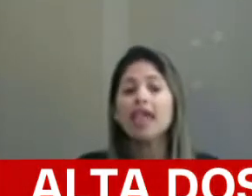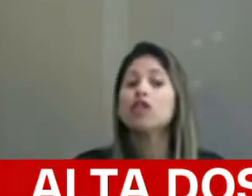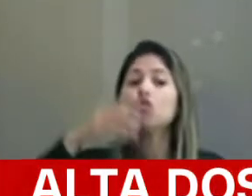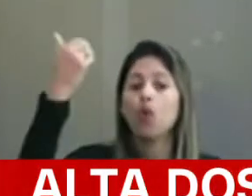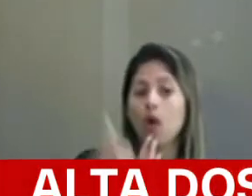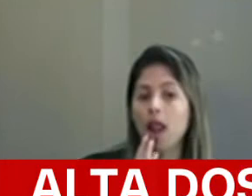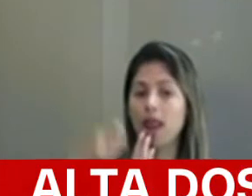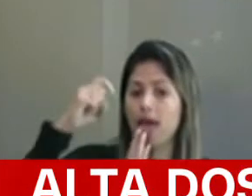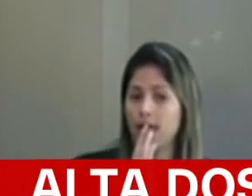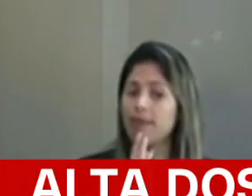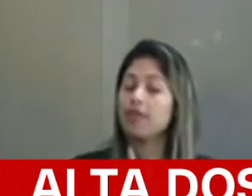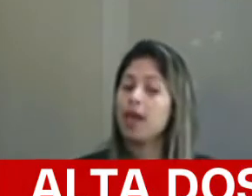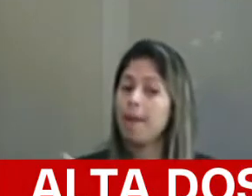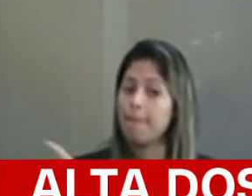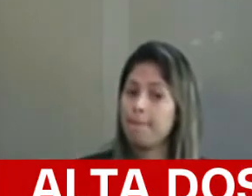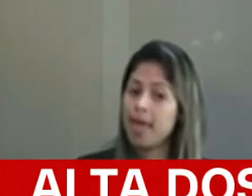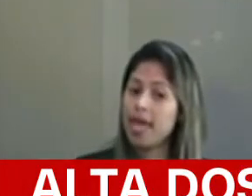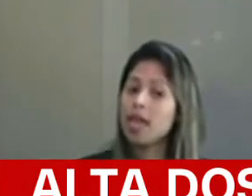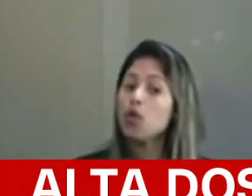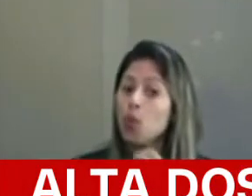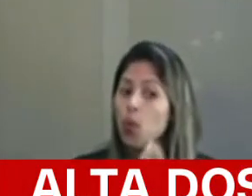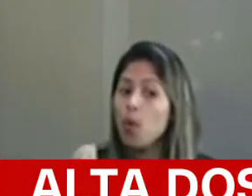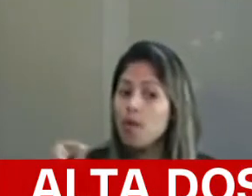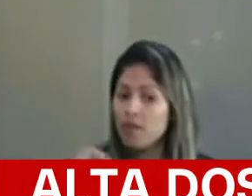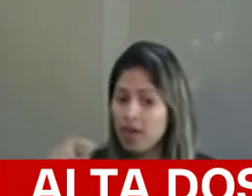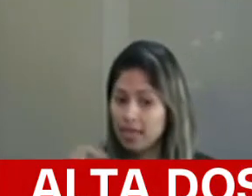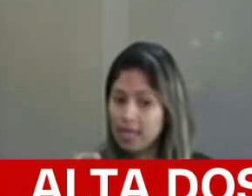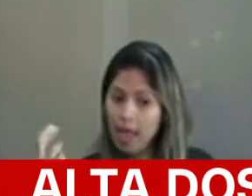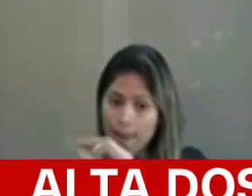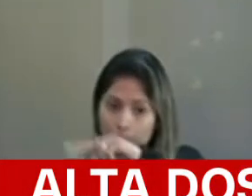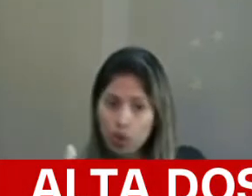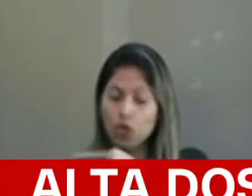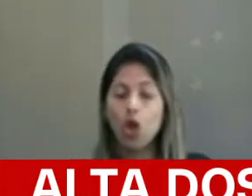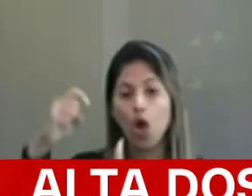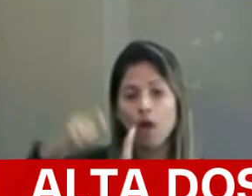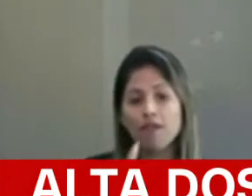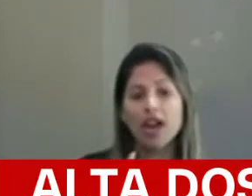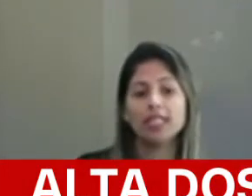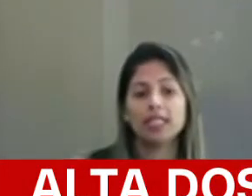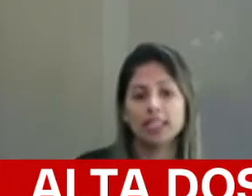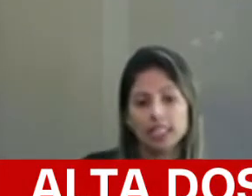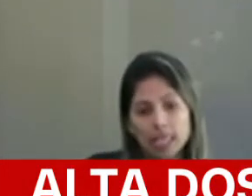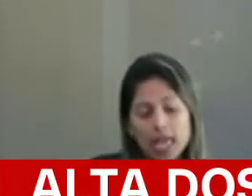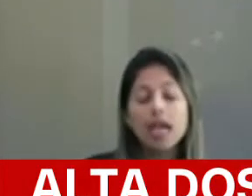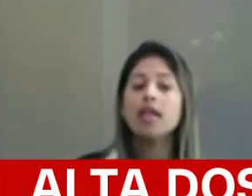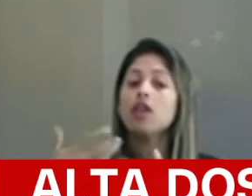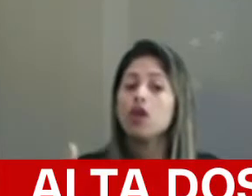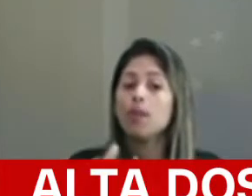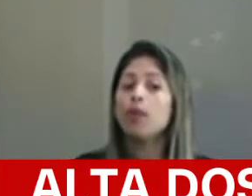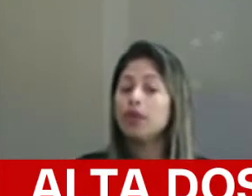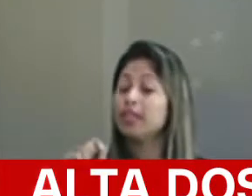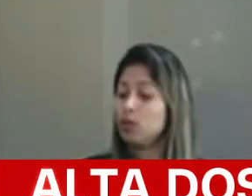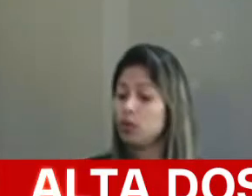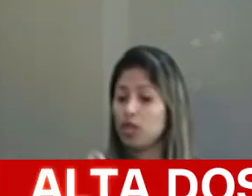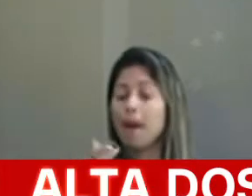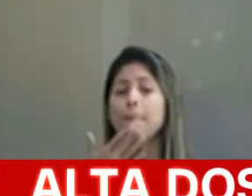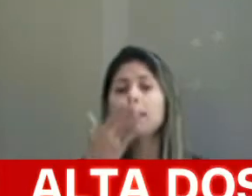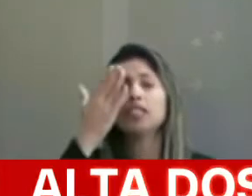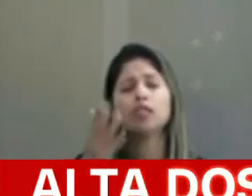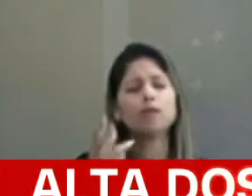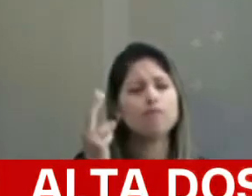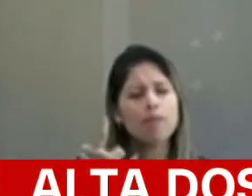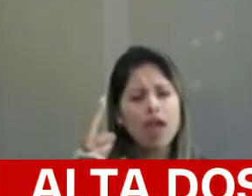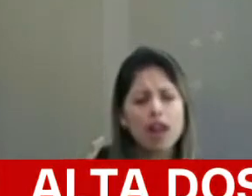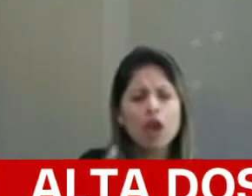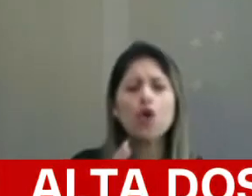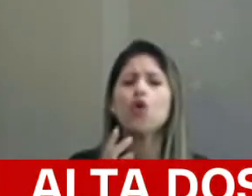imposto e promover a monofasia na sua cobrança. Com isso, eram esperados efeitos positivos sobre os